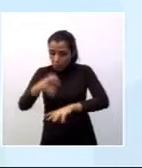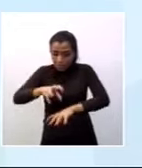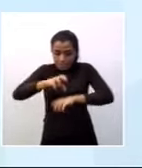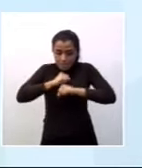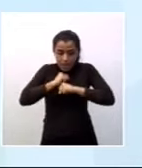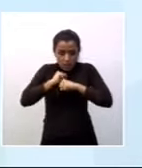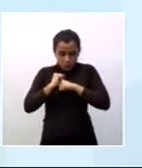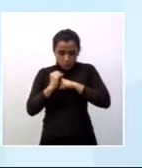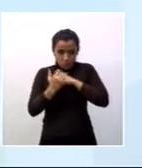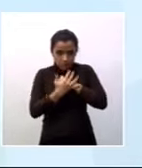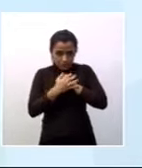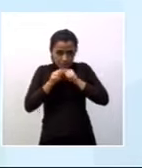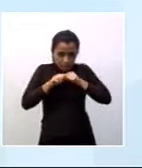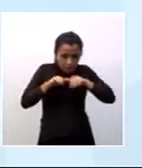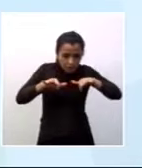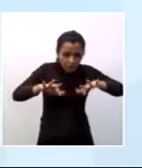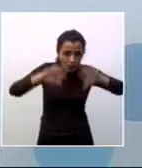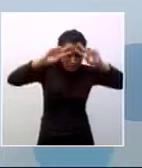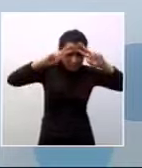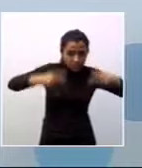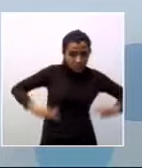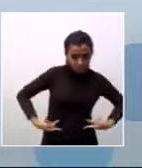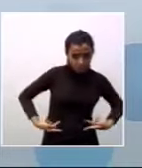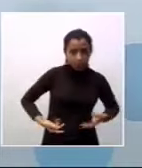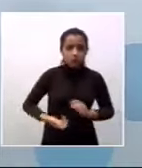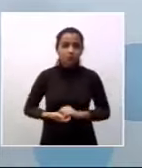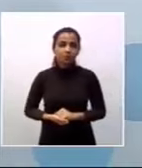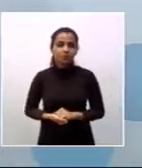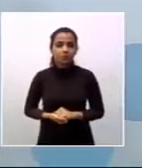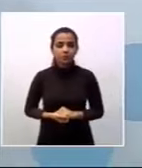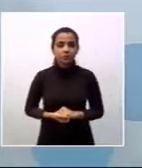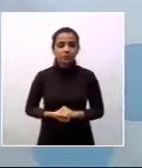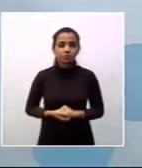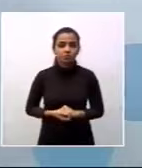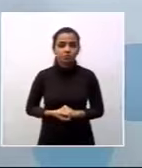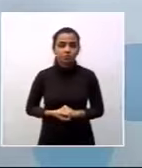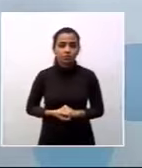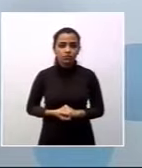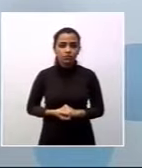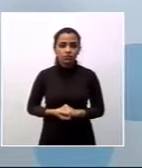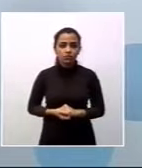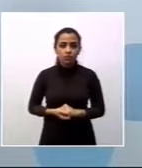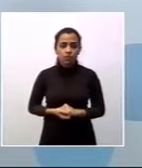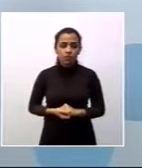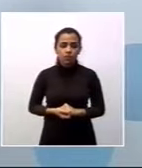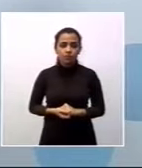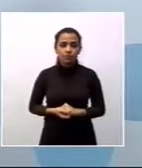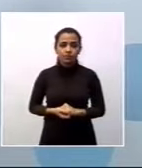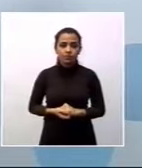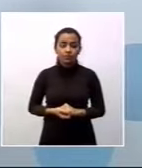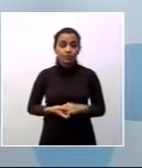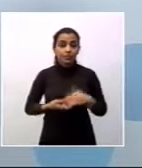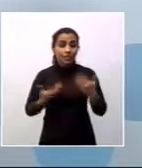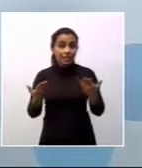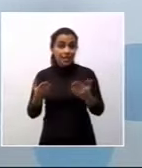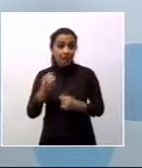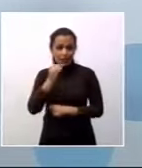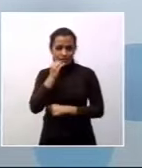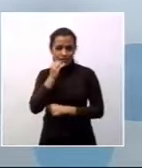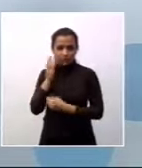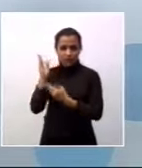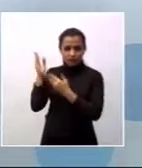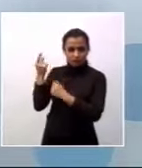humanos e pode voltar aqui pra gente então assim e essa notícia